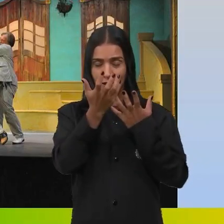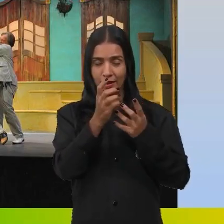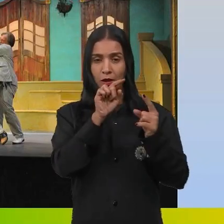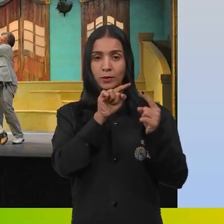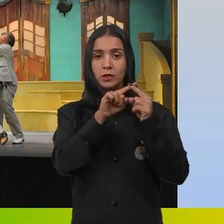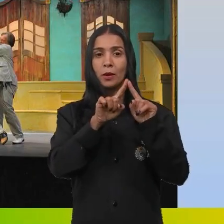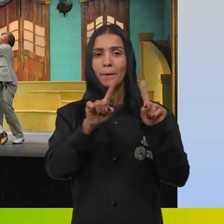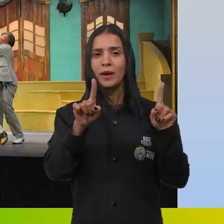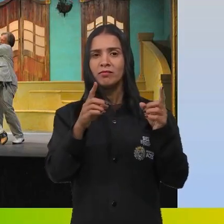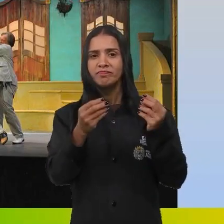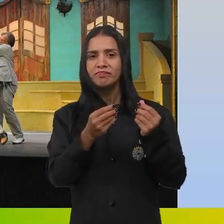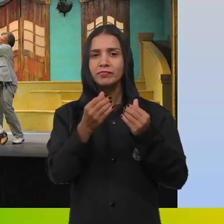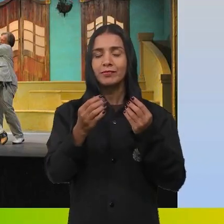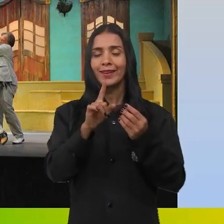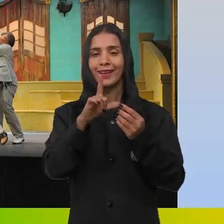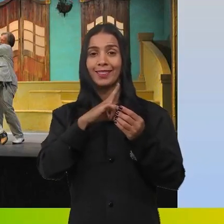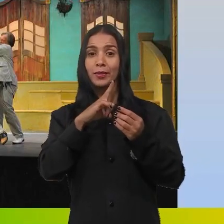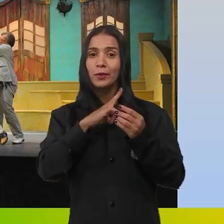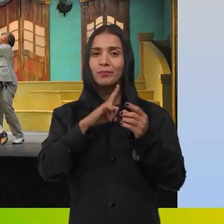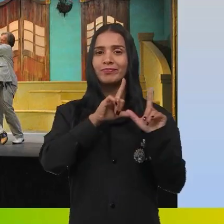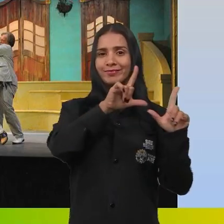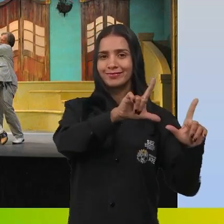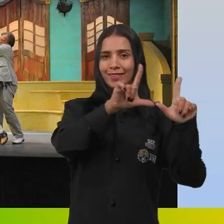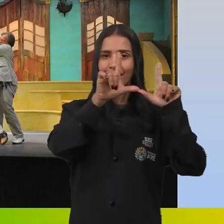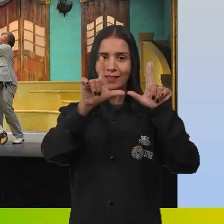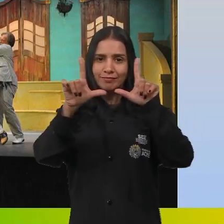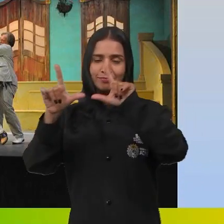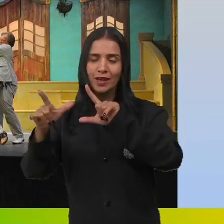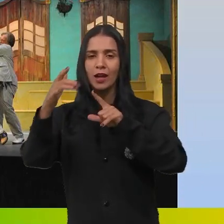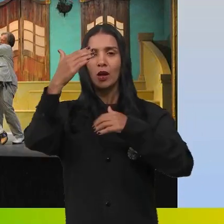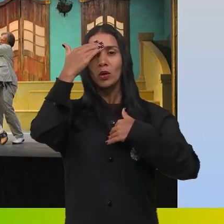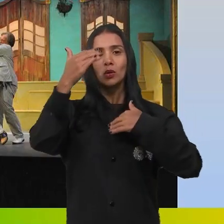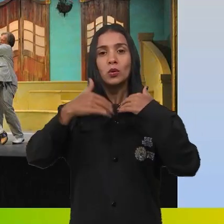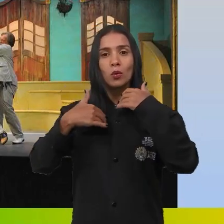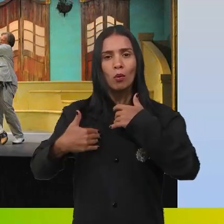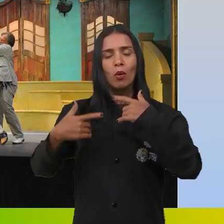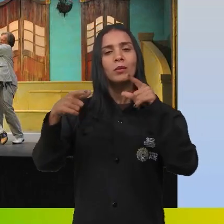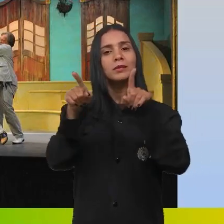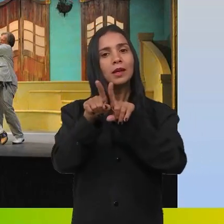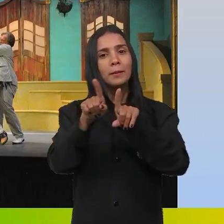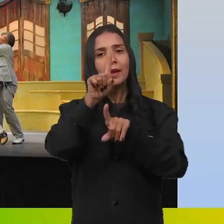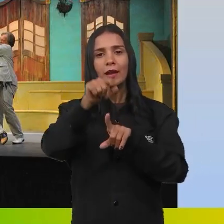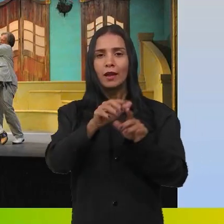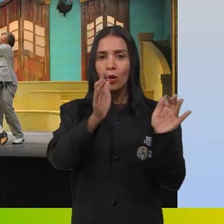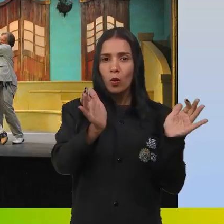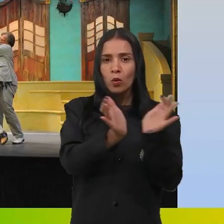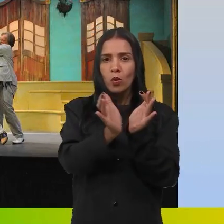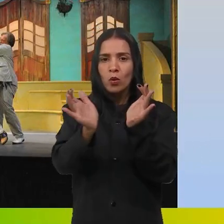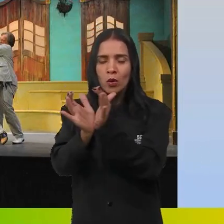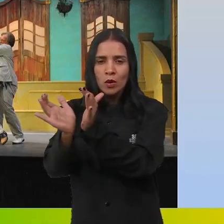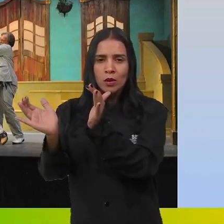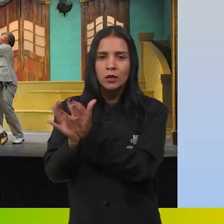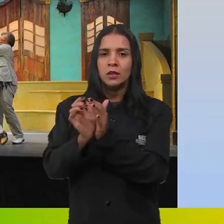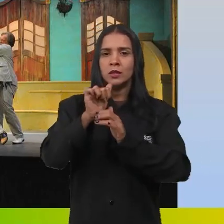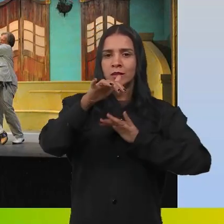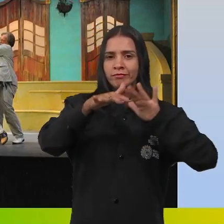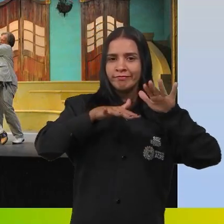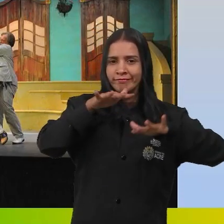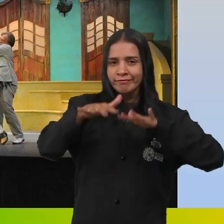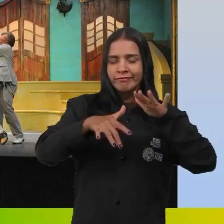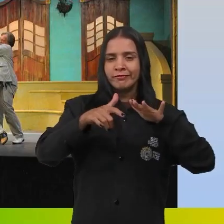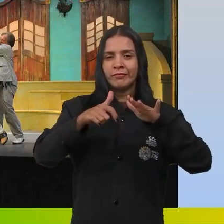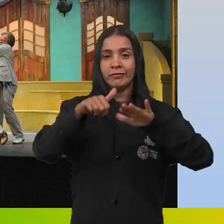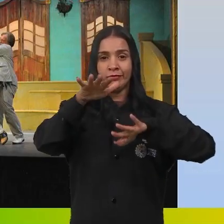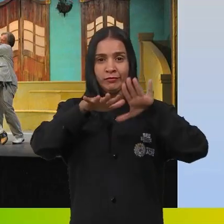agarrados. Então, essa composição corporal, ela é um conjunto que cria uma atmosfera de